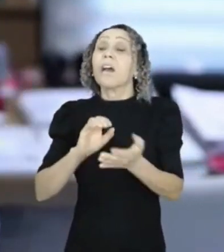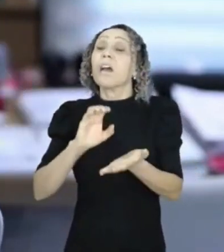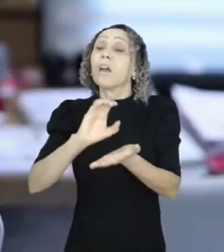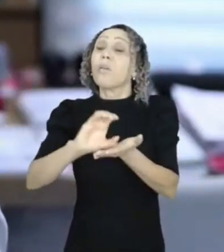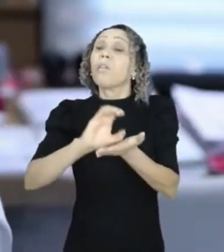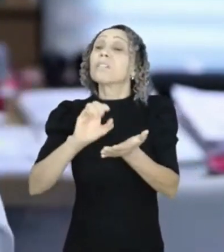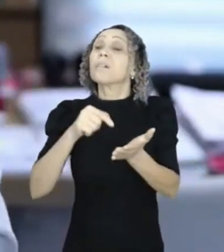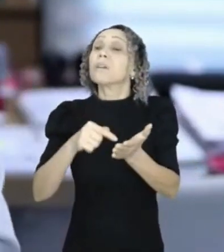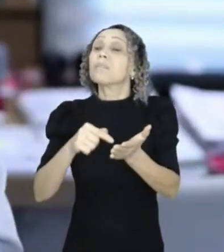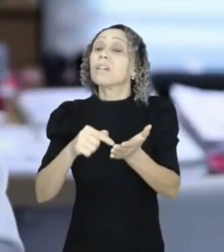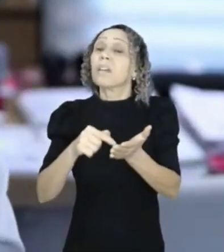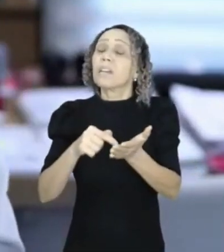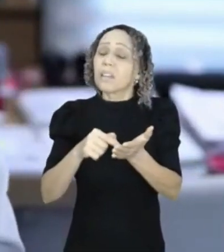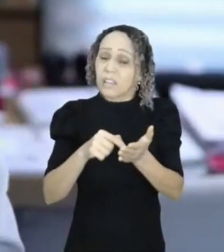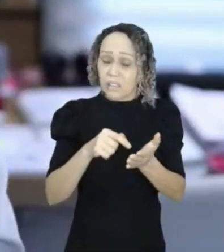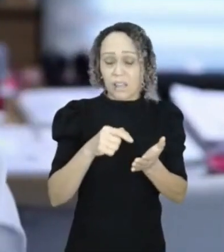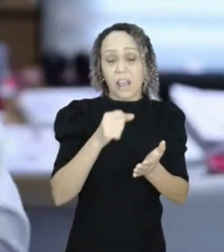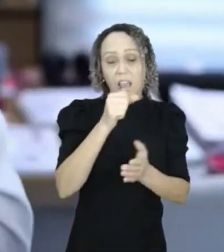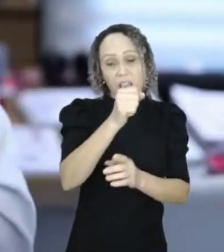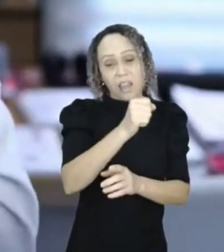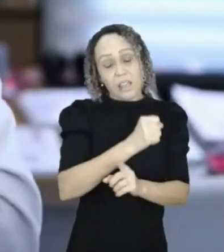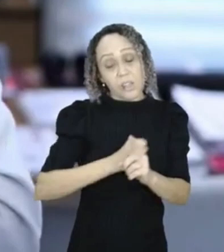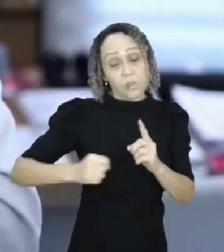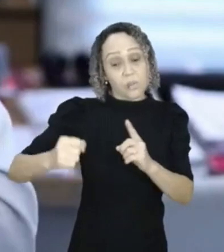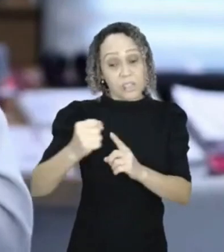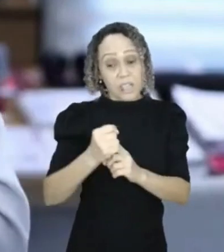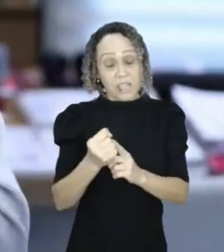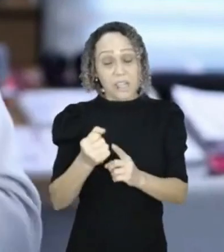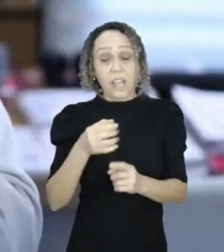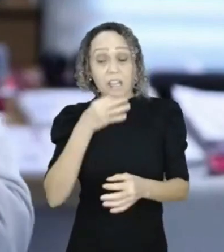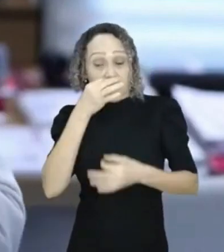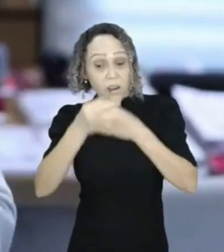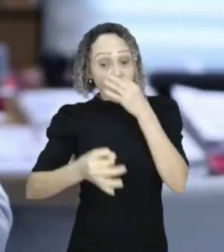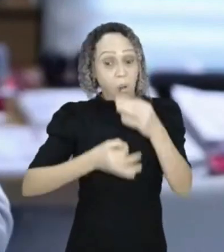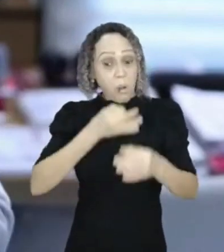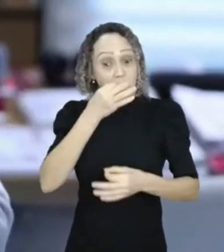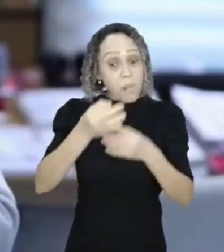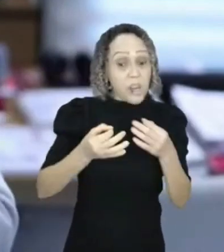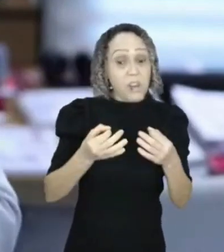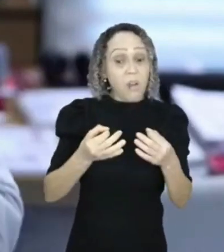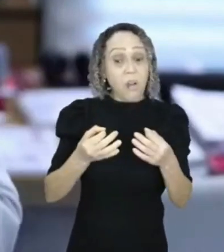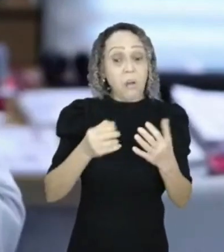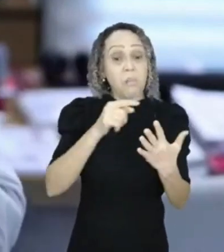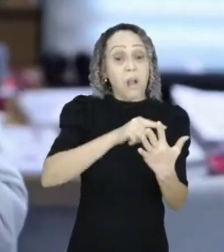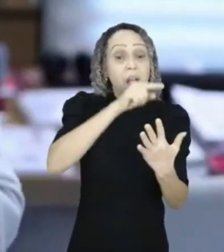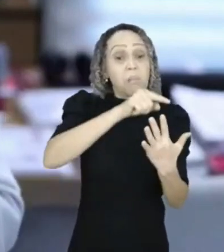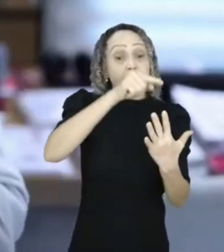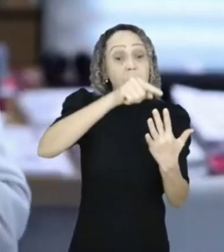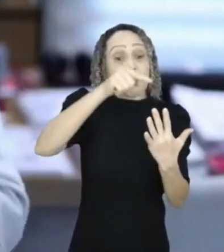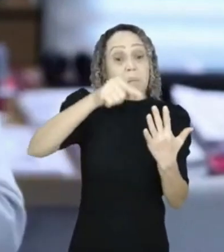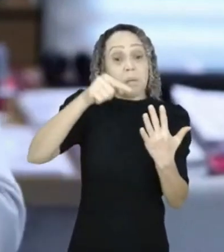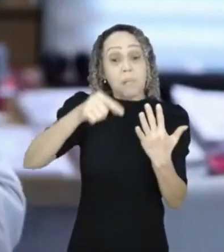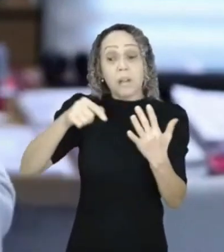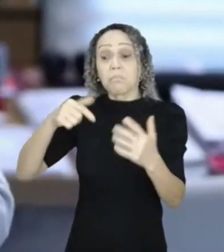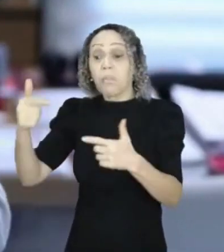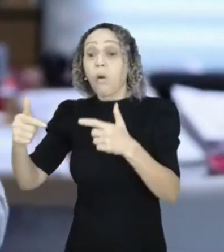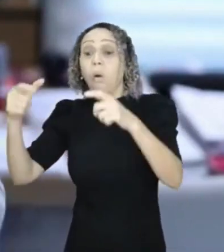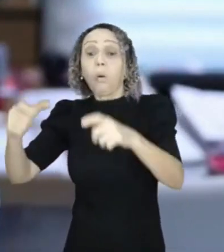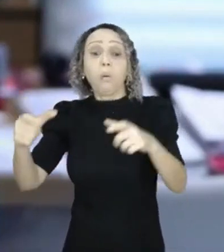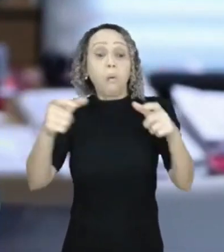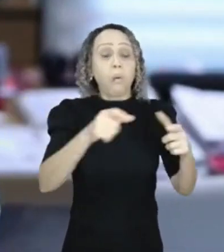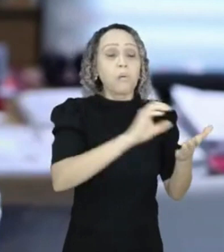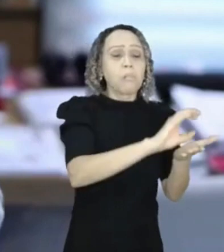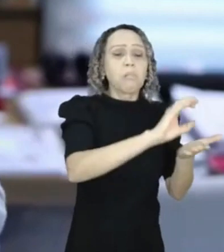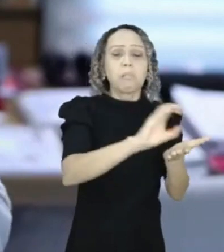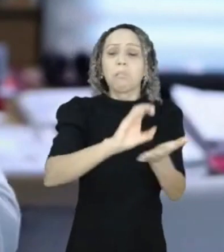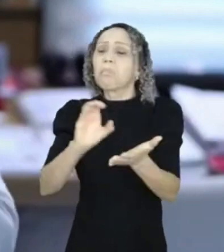sociedade. Essa é uma inovação que eu quero fazer para ver se a gente consegue mudar e se a gente consegue tirar essa história do